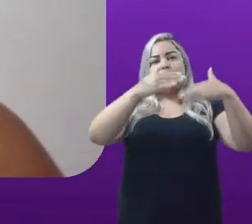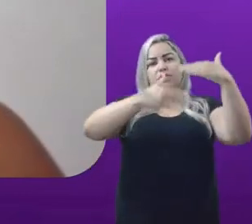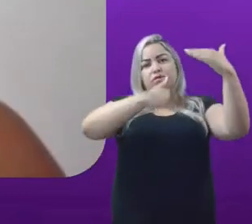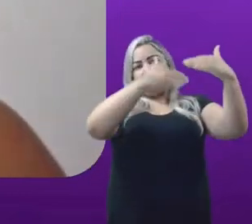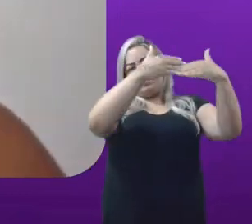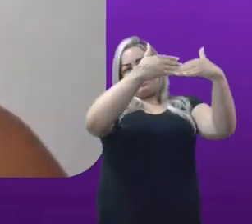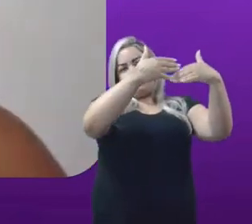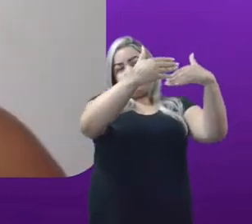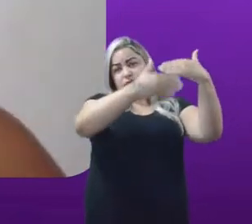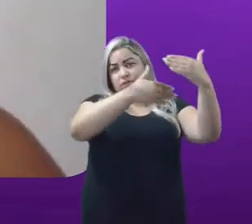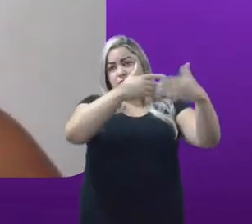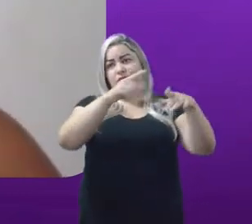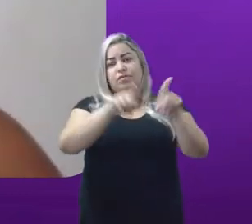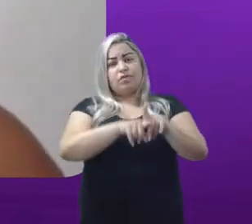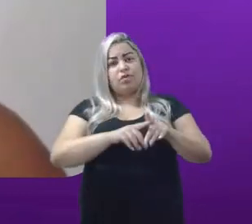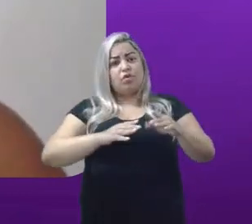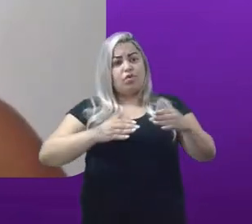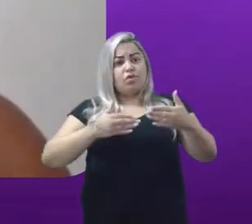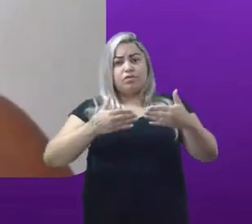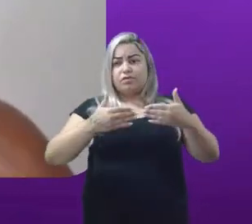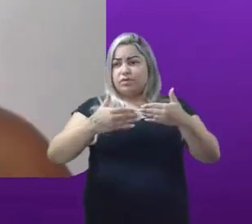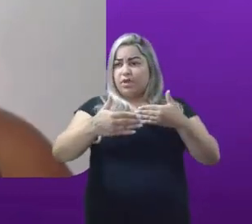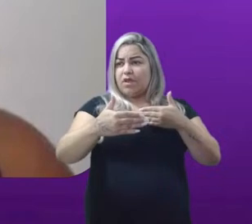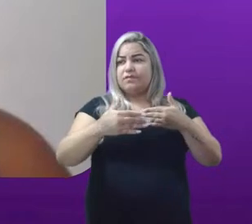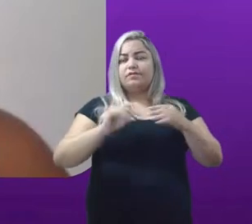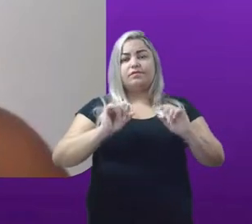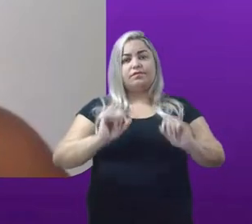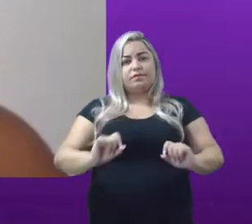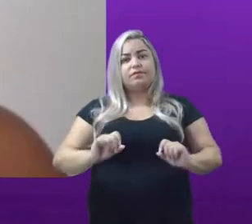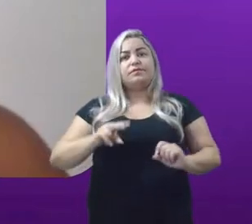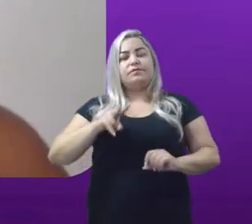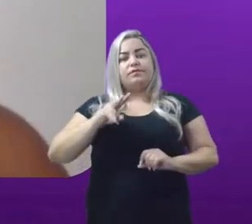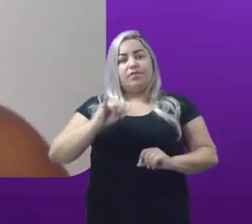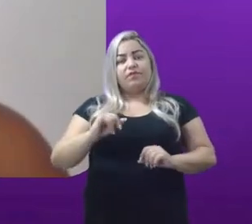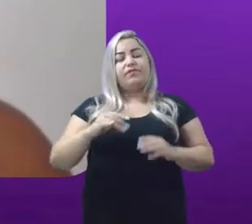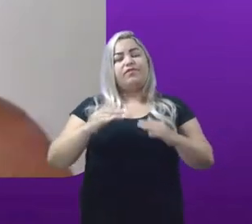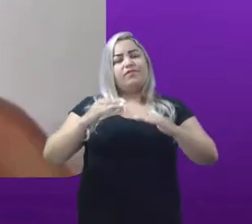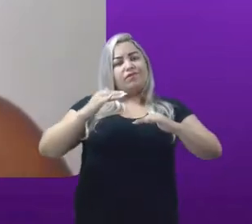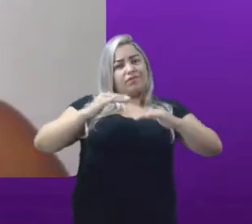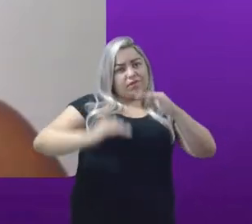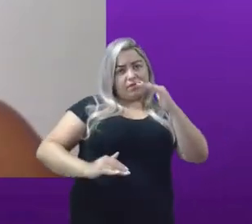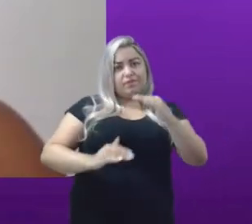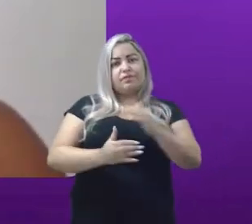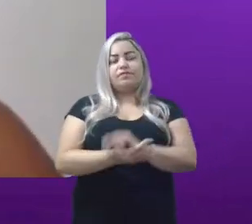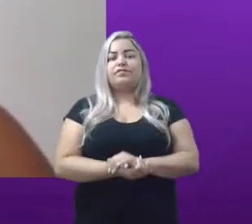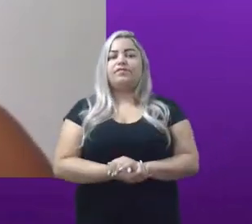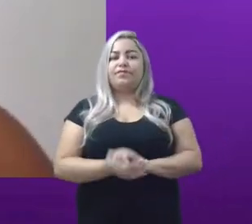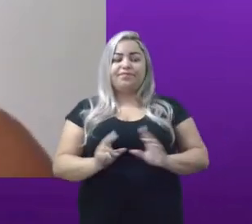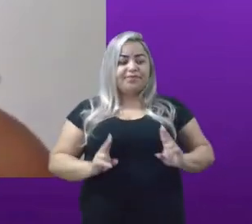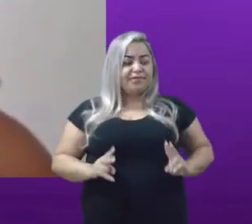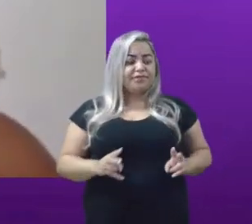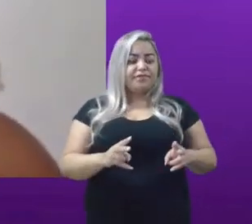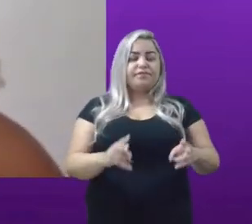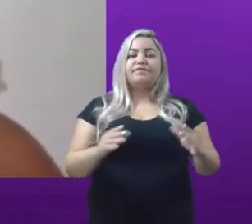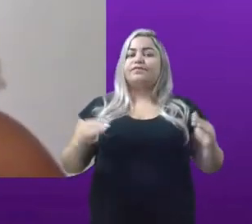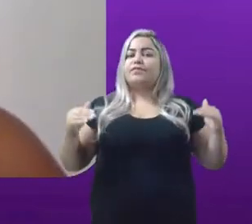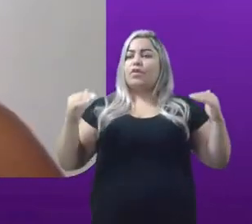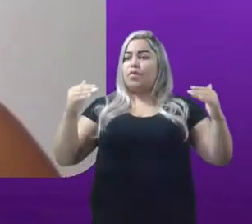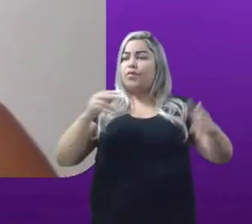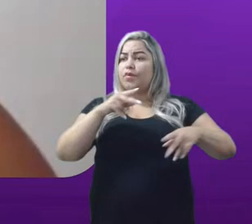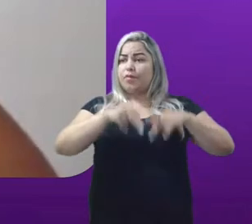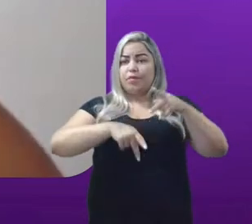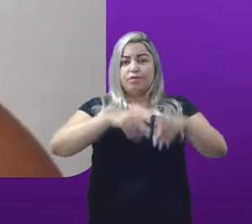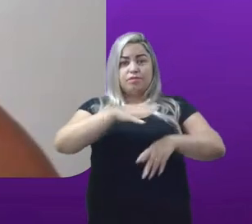desenvolvimento, os custos do progresso, né? Eles vão sobrecair sempre sobre as